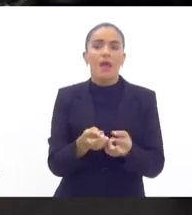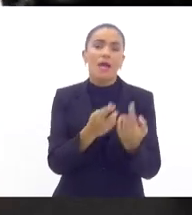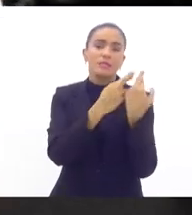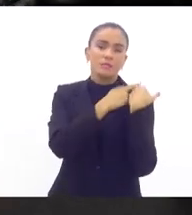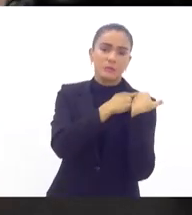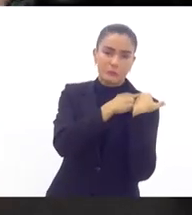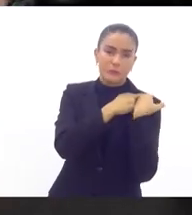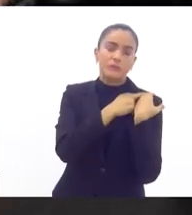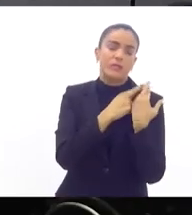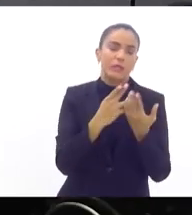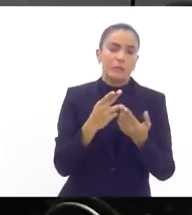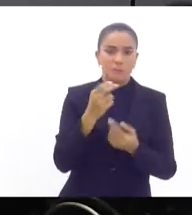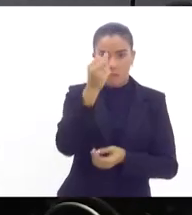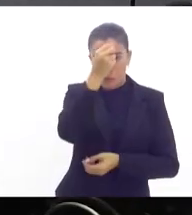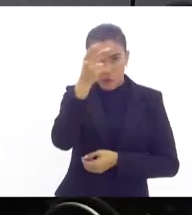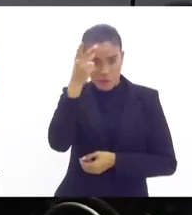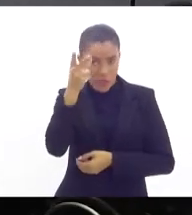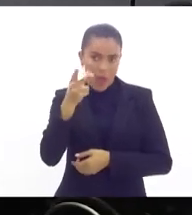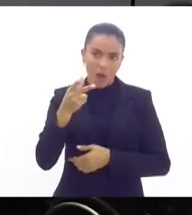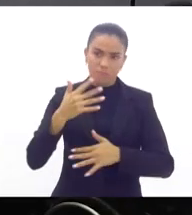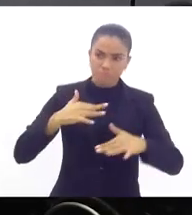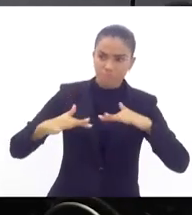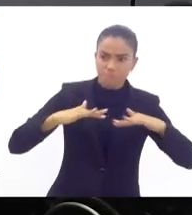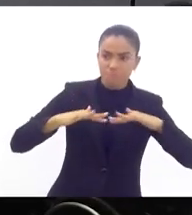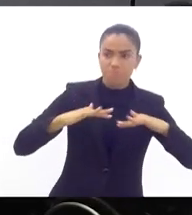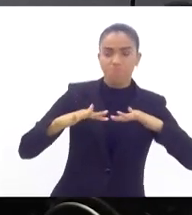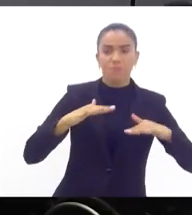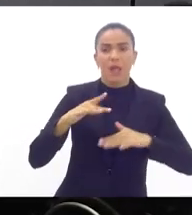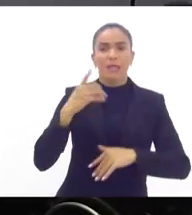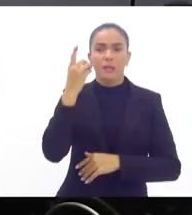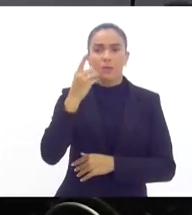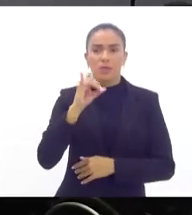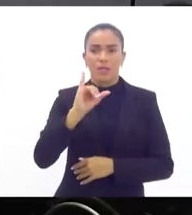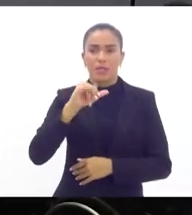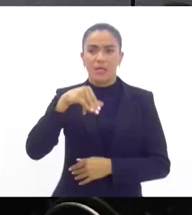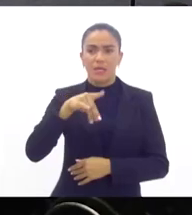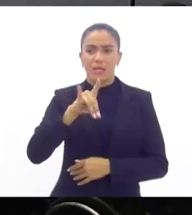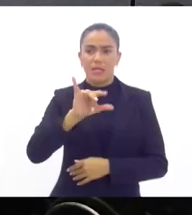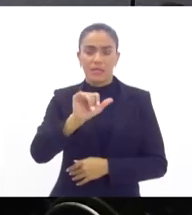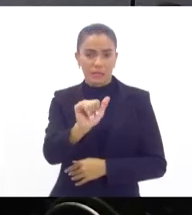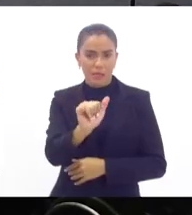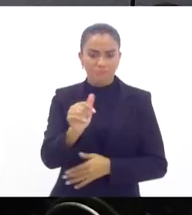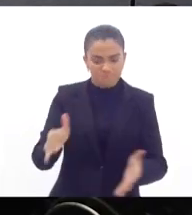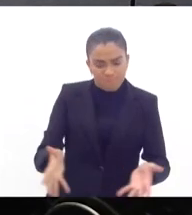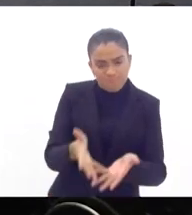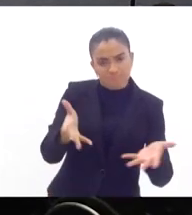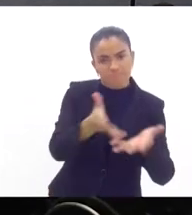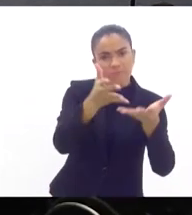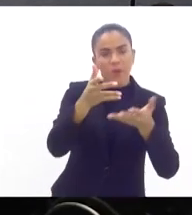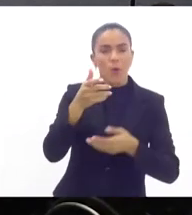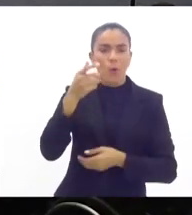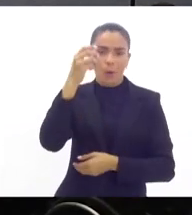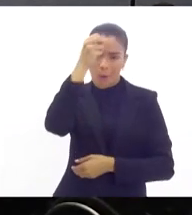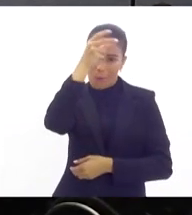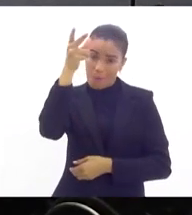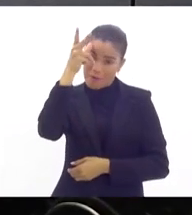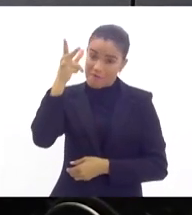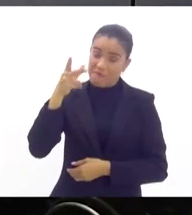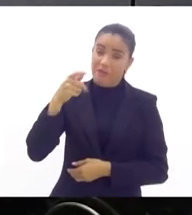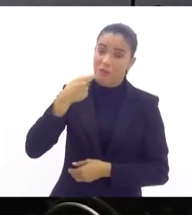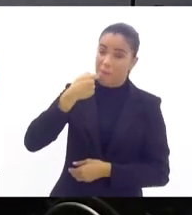municipais esse novo a deputada índia lança um desafio de tentar fazer com que o prefeito se mova mas eu acho